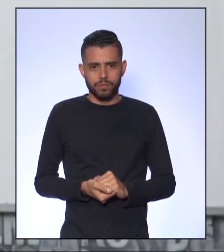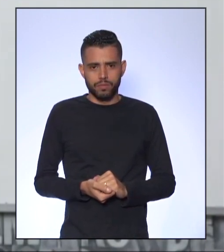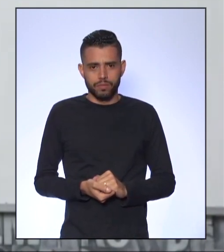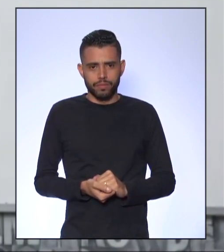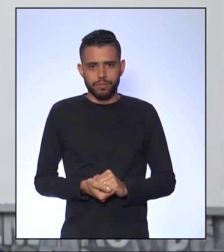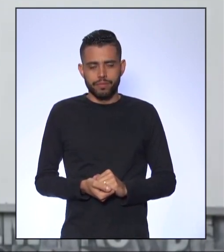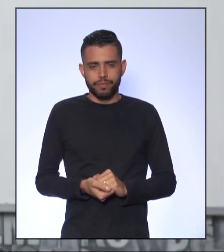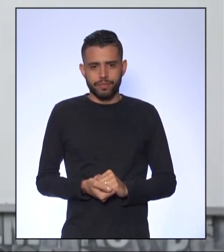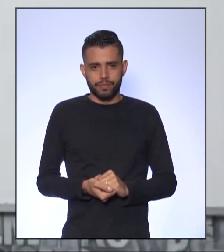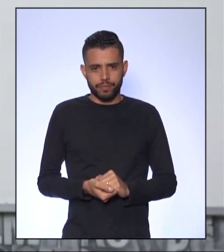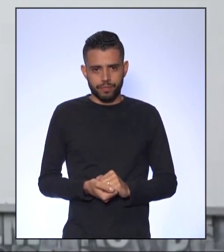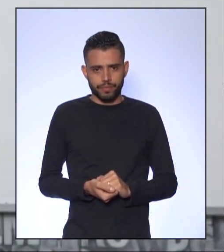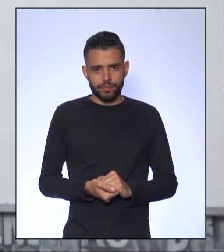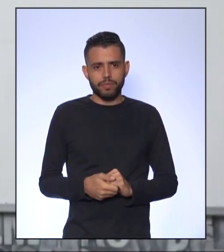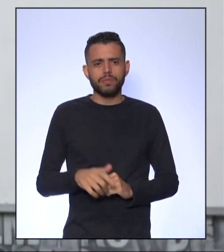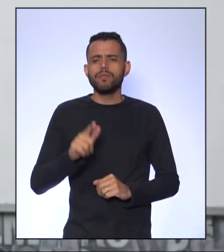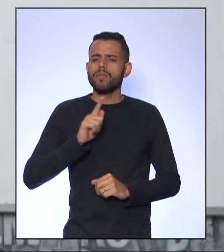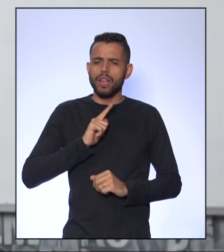herança